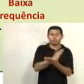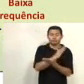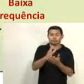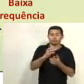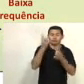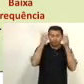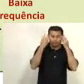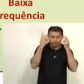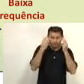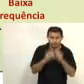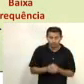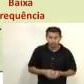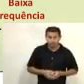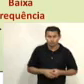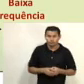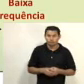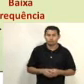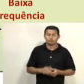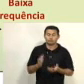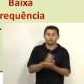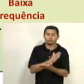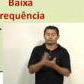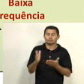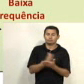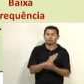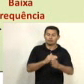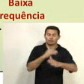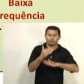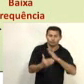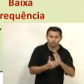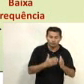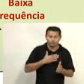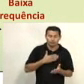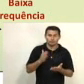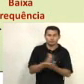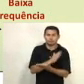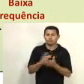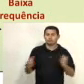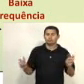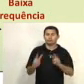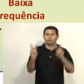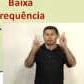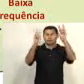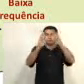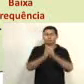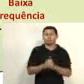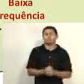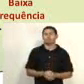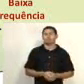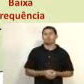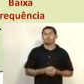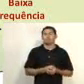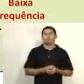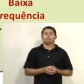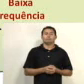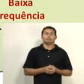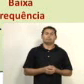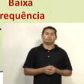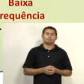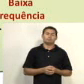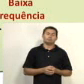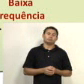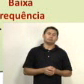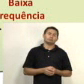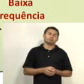normal, ela distribui então toda a minha distribuição de valores, né? E